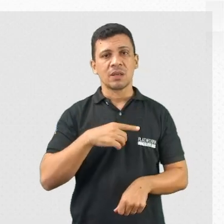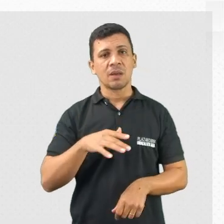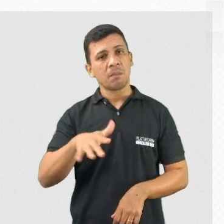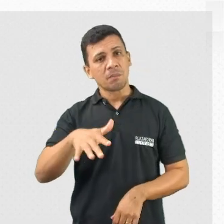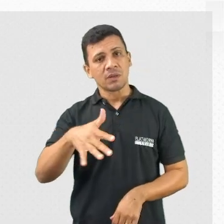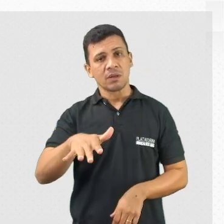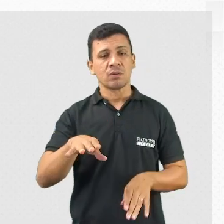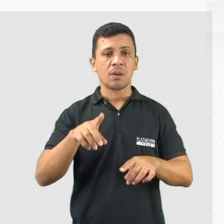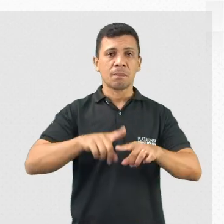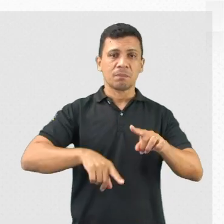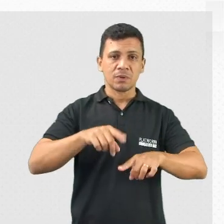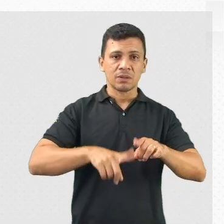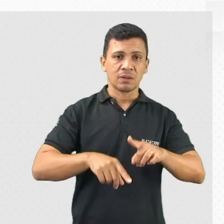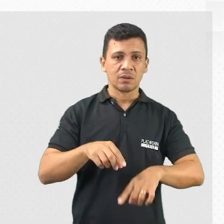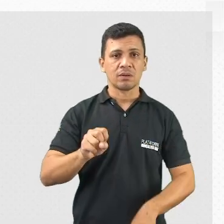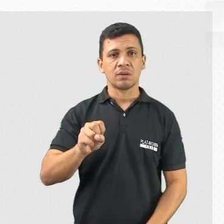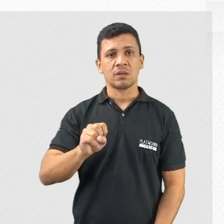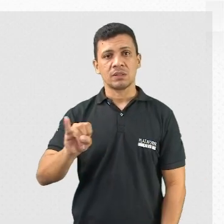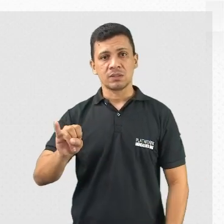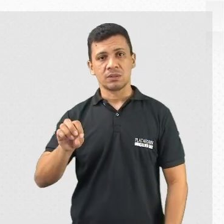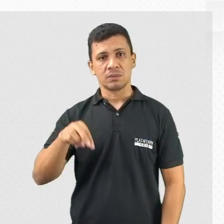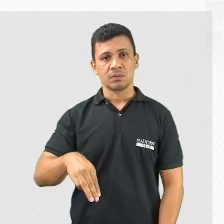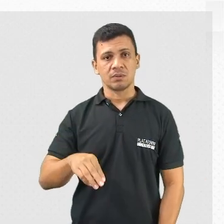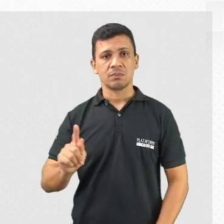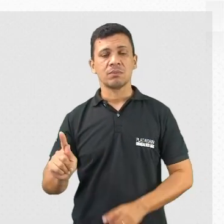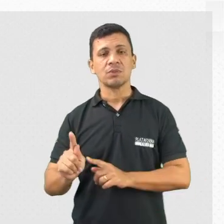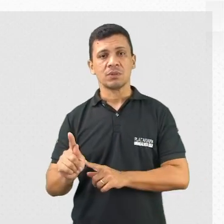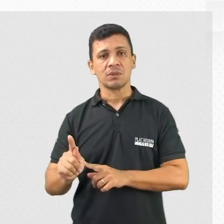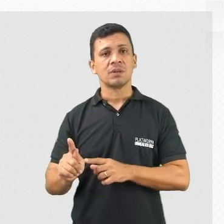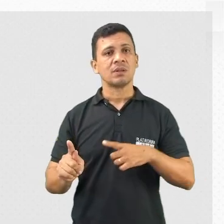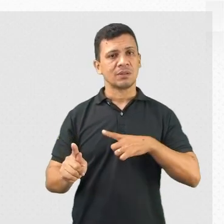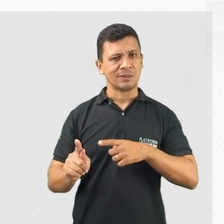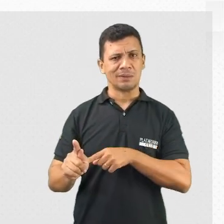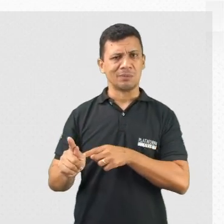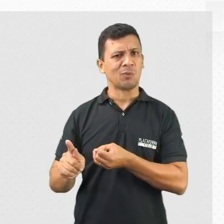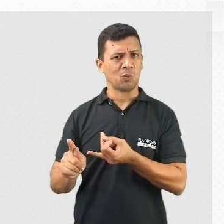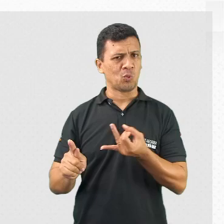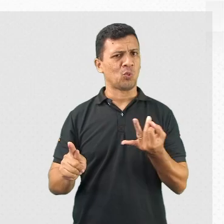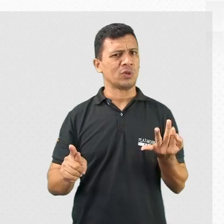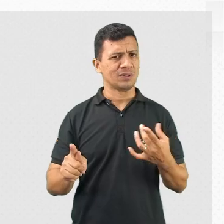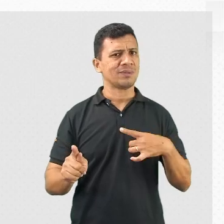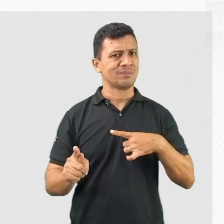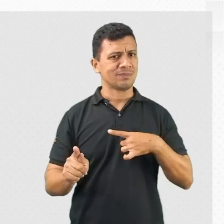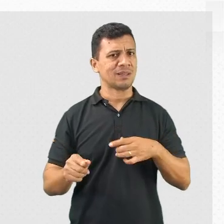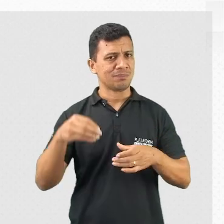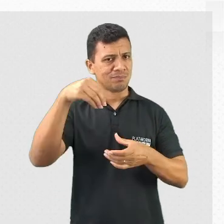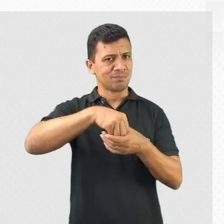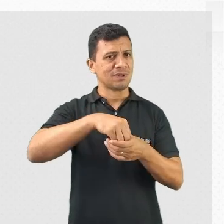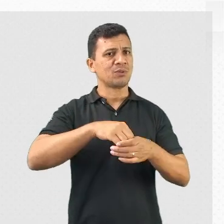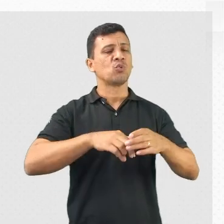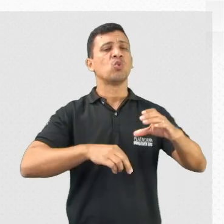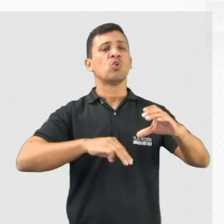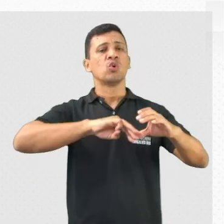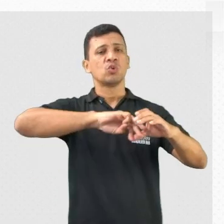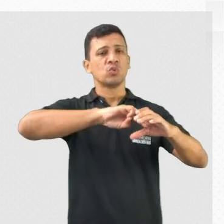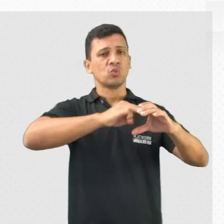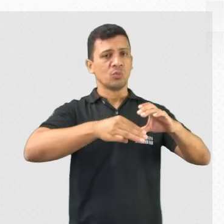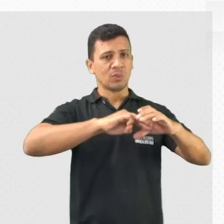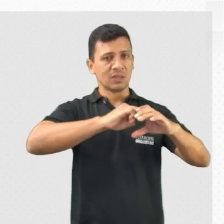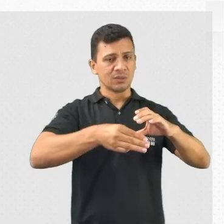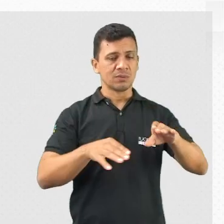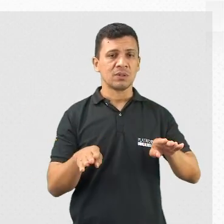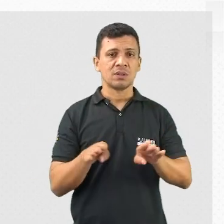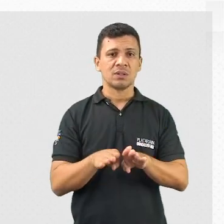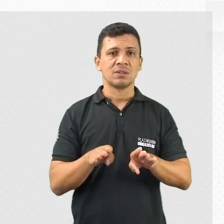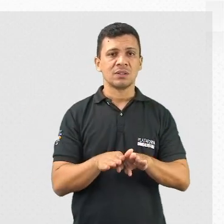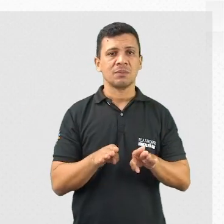como eu já te disse, silício e magnésio. O magnésio ele marca em grande quantidade o manto, tá? Inclusive uma dica importante, magnésio também, enxofre,